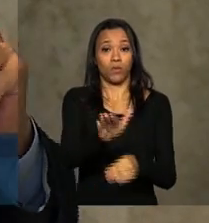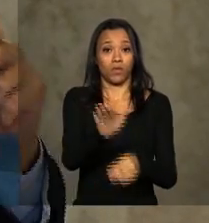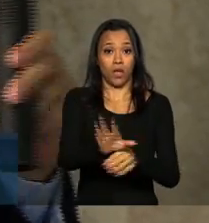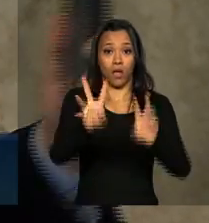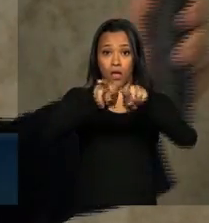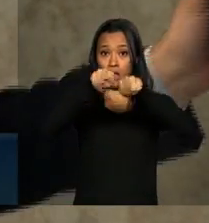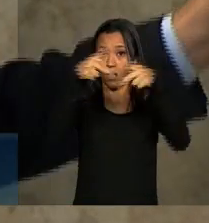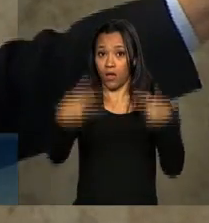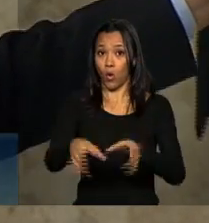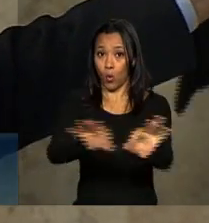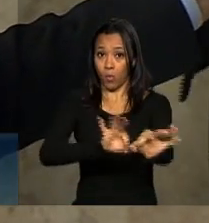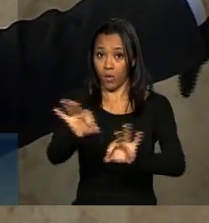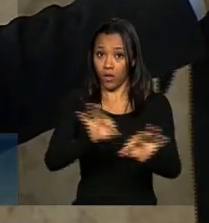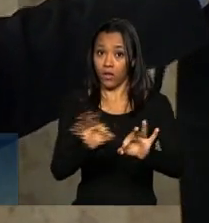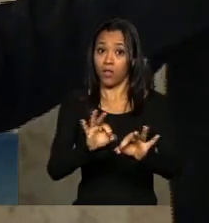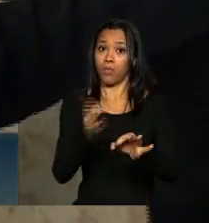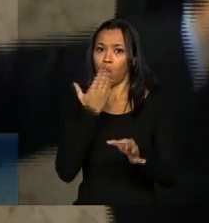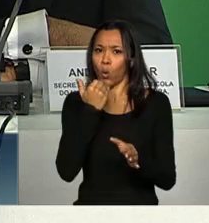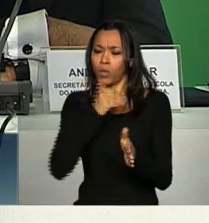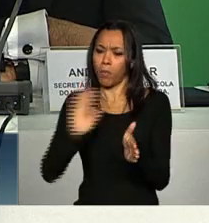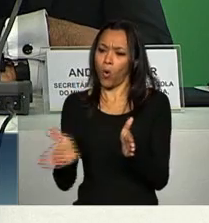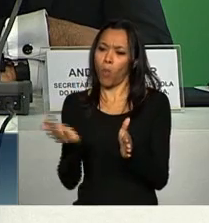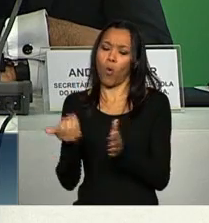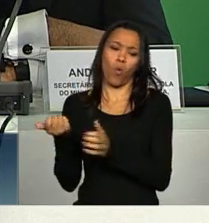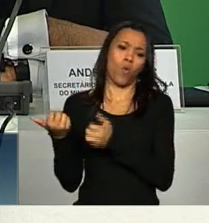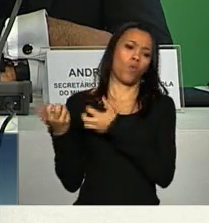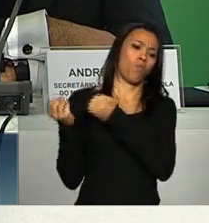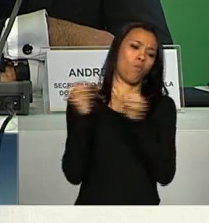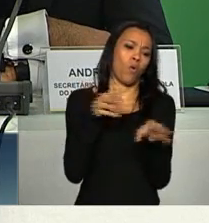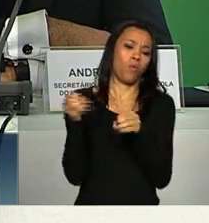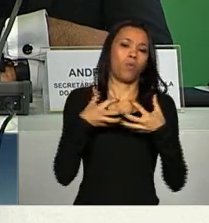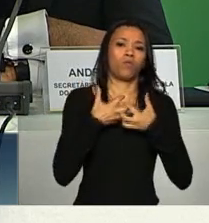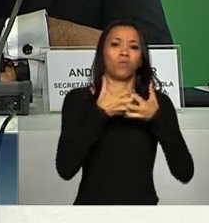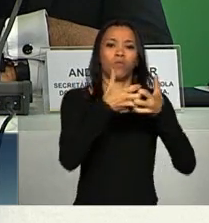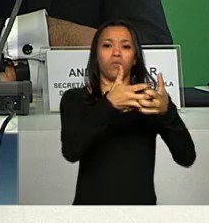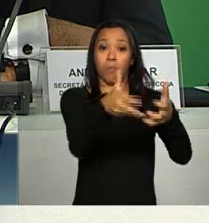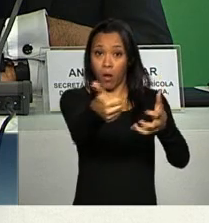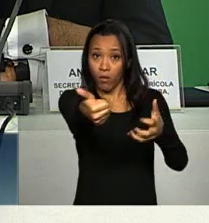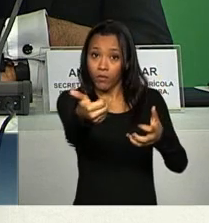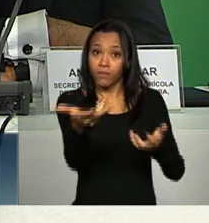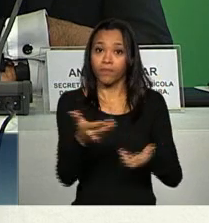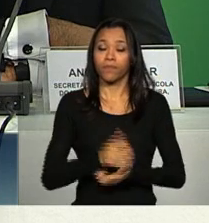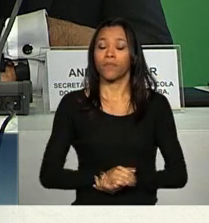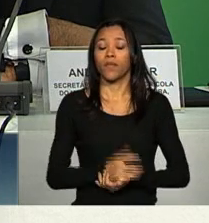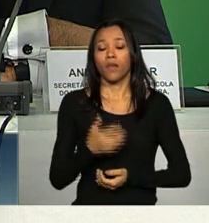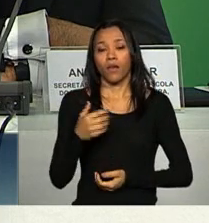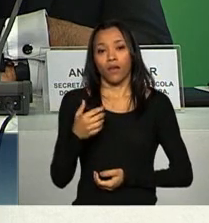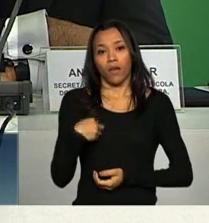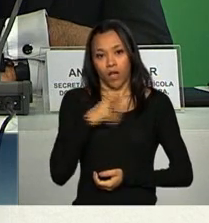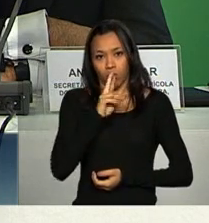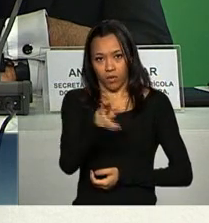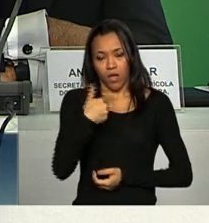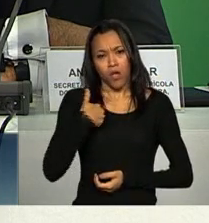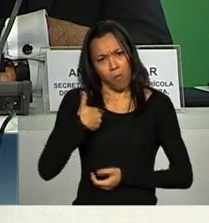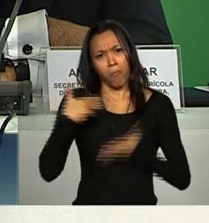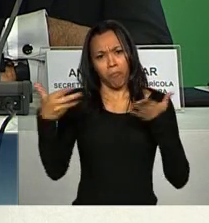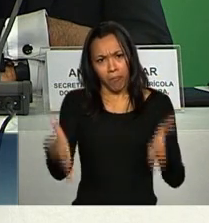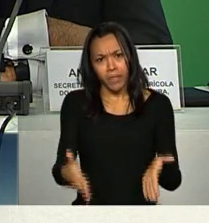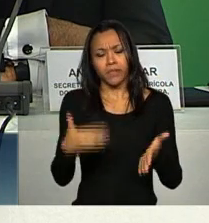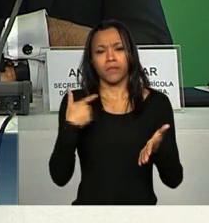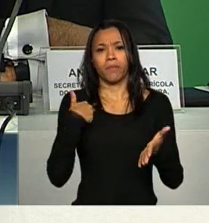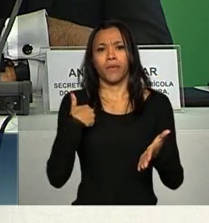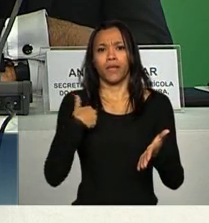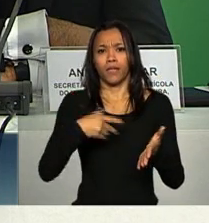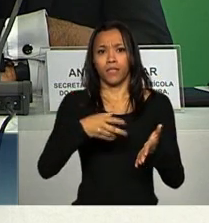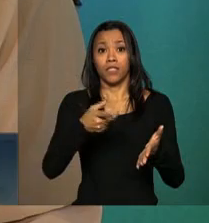safra? Eu só posso dizer que participei de todo o projeto e o planejamento